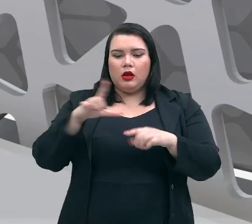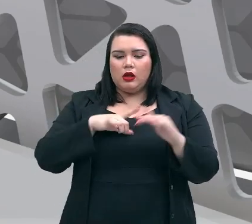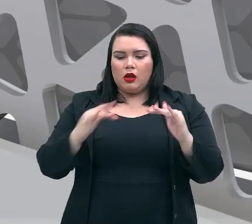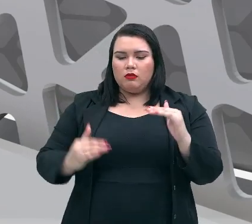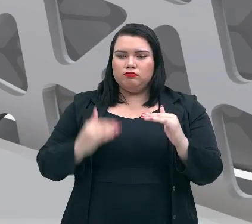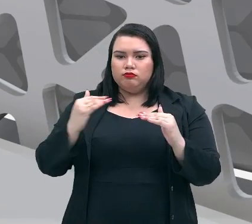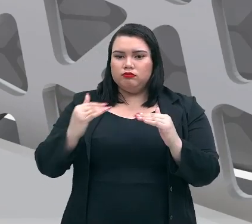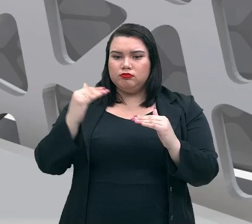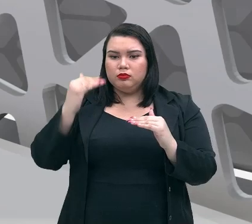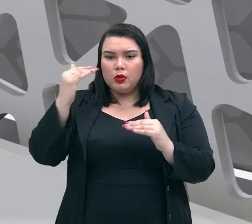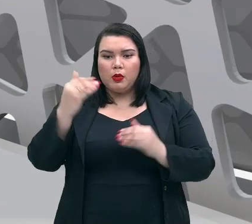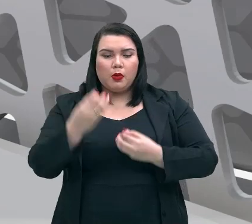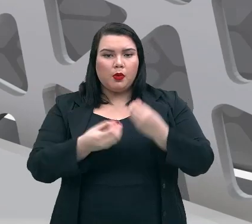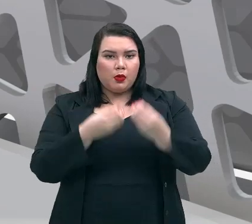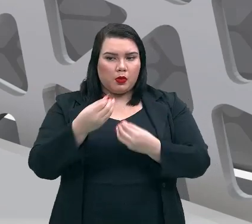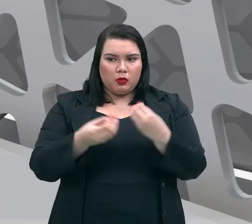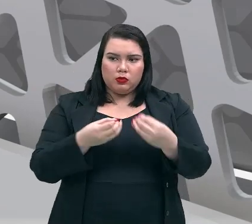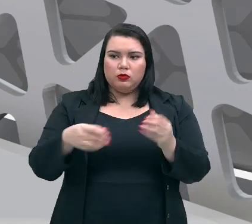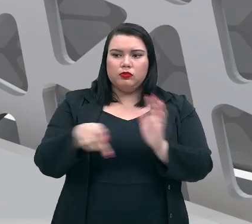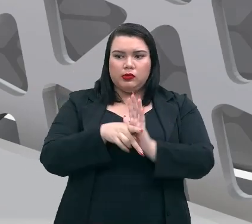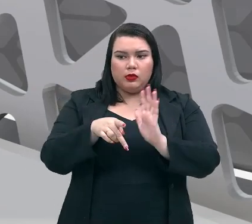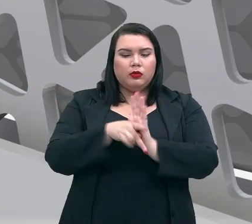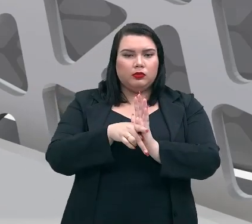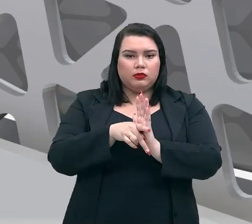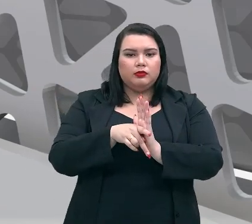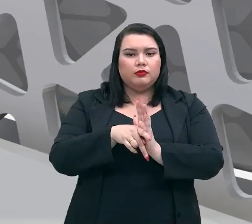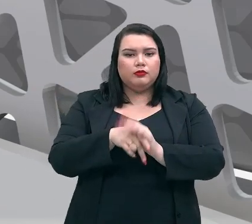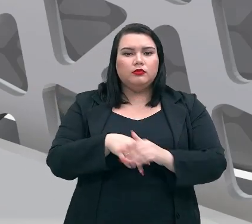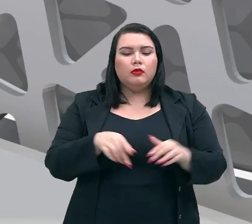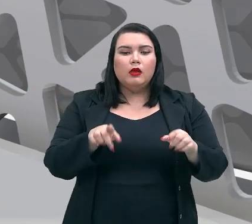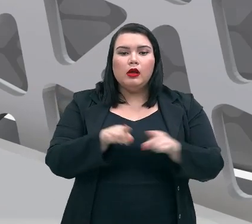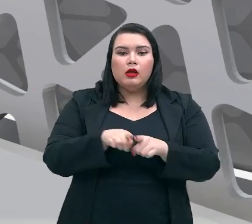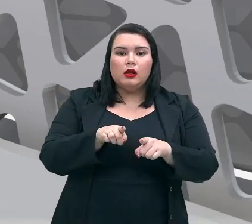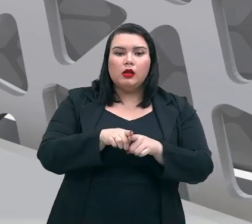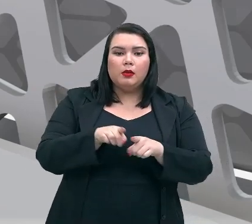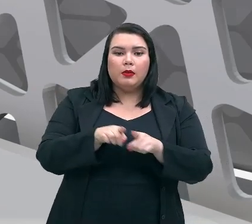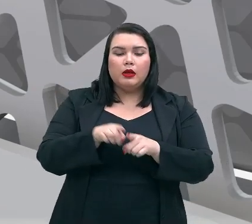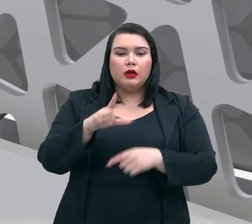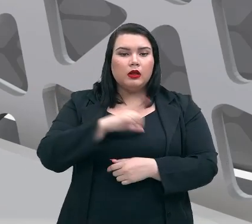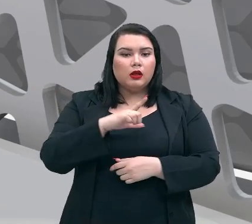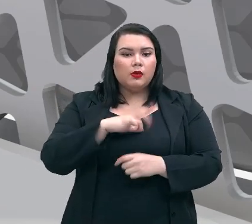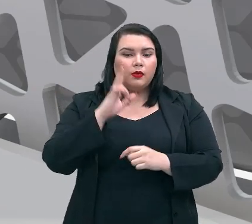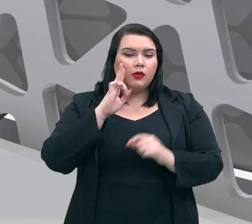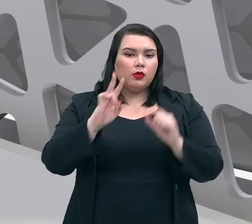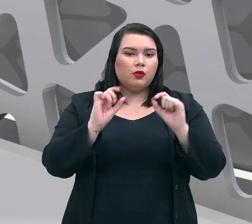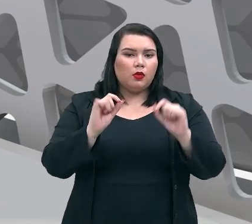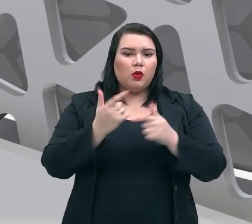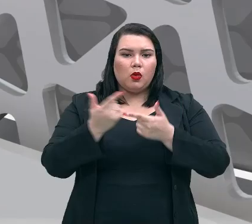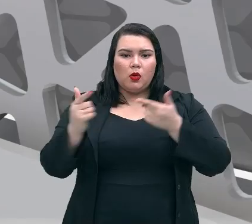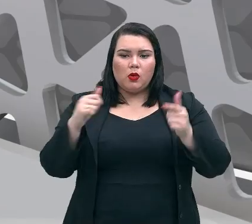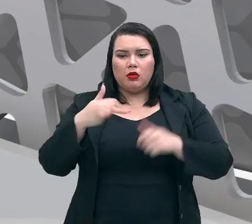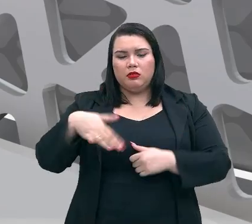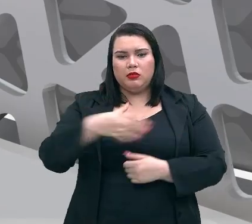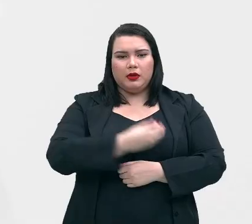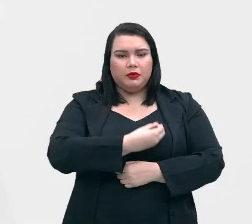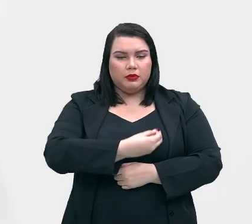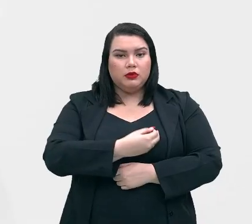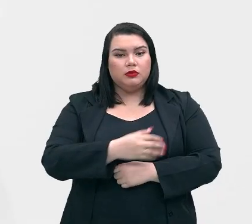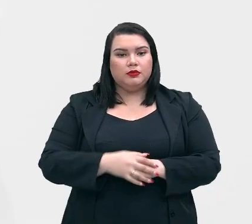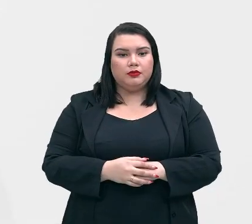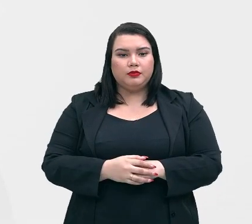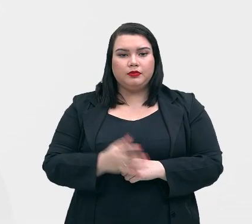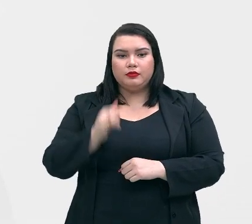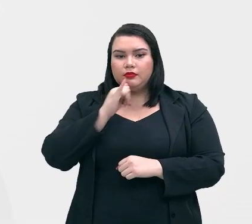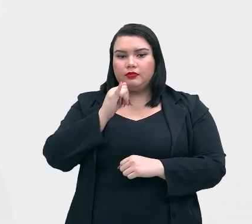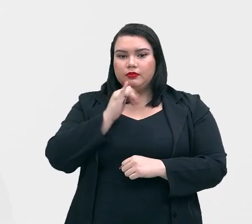essas divisões hierárquicas, né? Assim como a gente também, né, observa em outras áreas da nossa vida. Então, olha só,